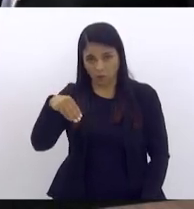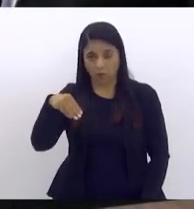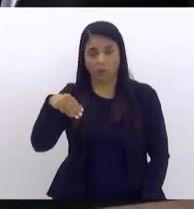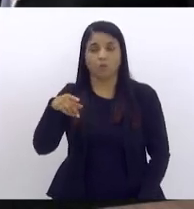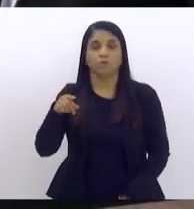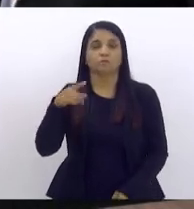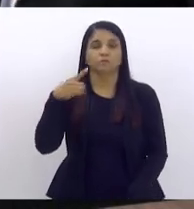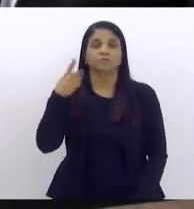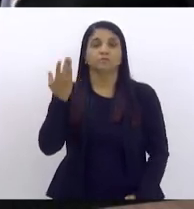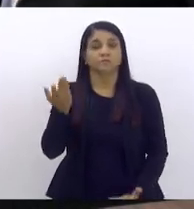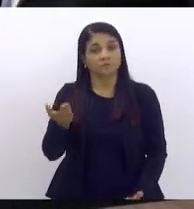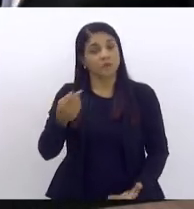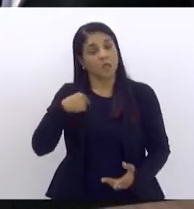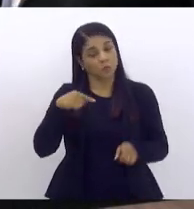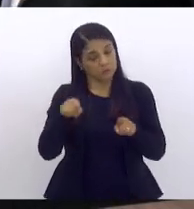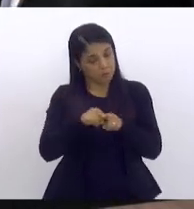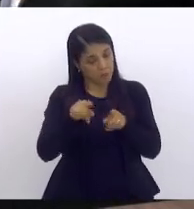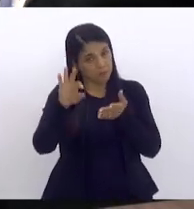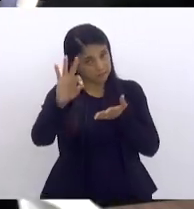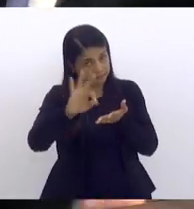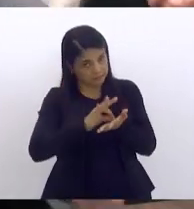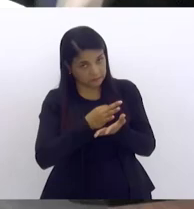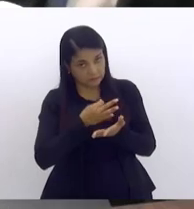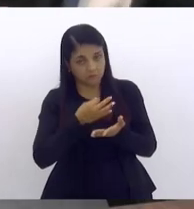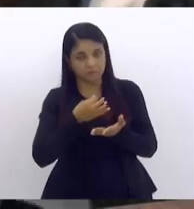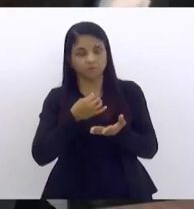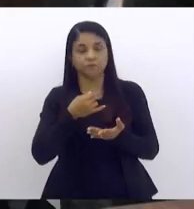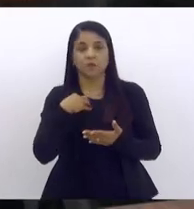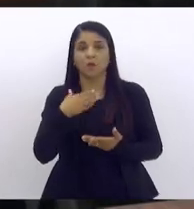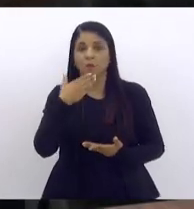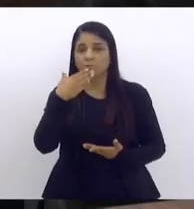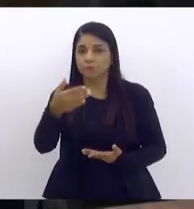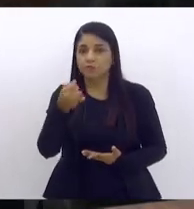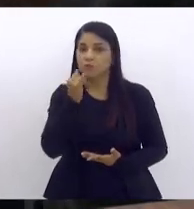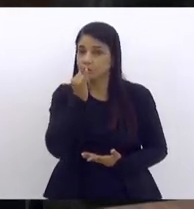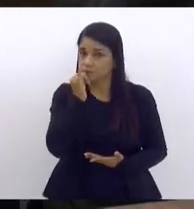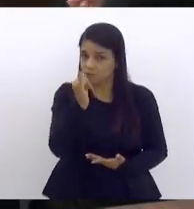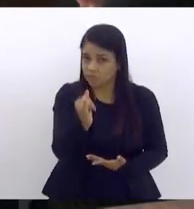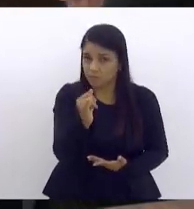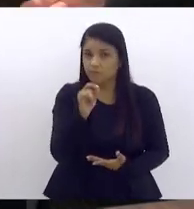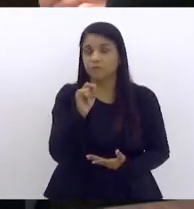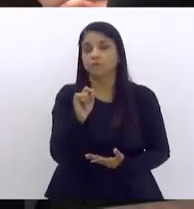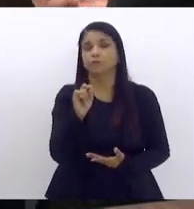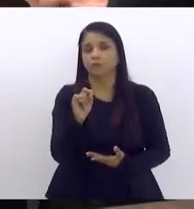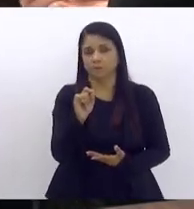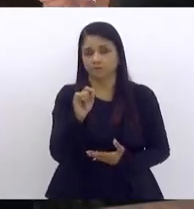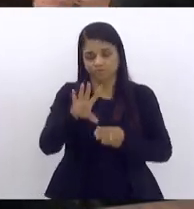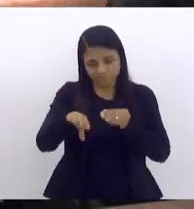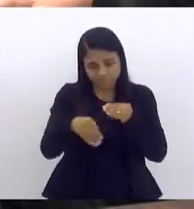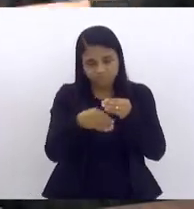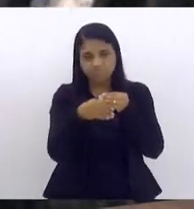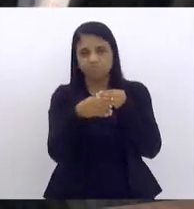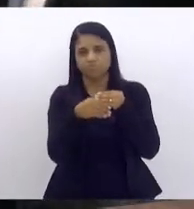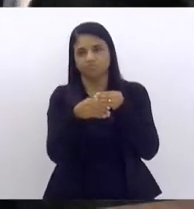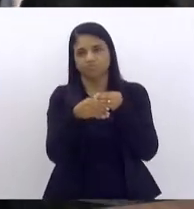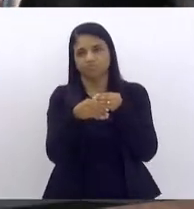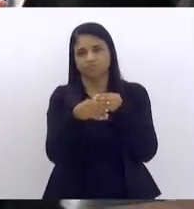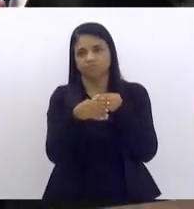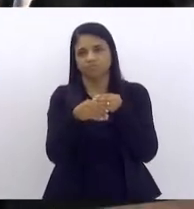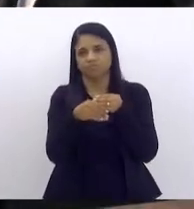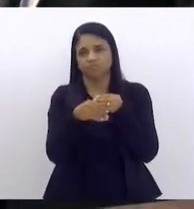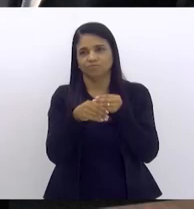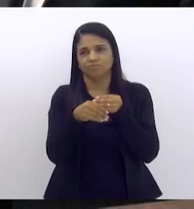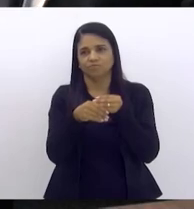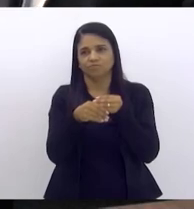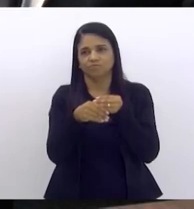assinei. E eu pedi para falar, para fazer um adendo, porque a fala